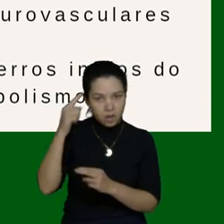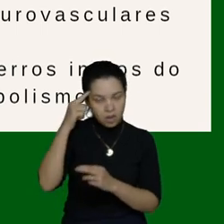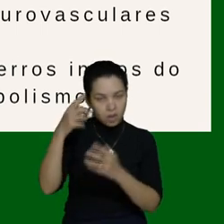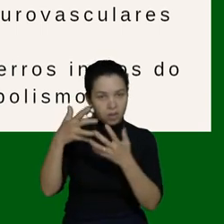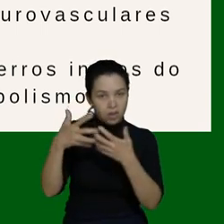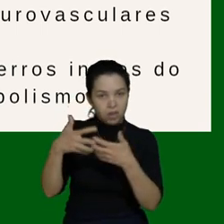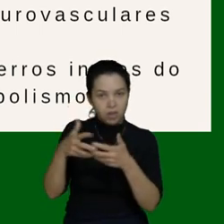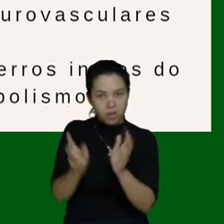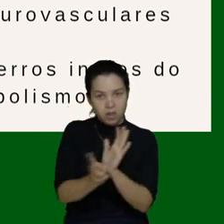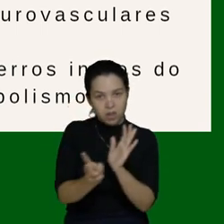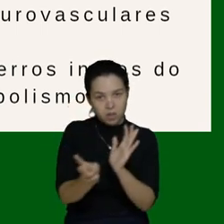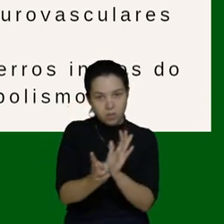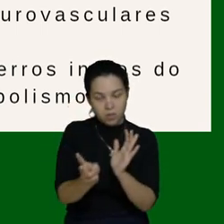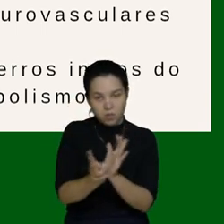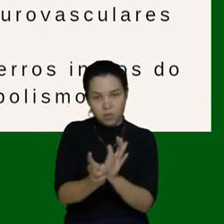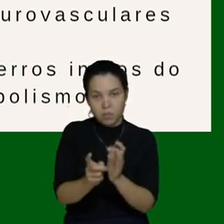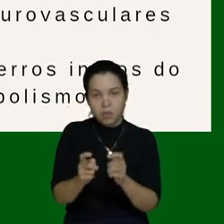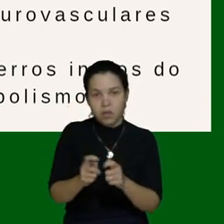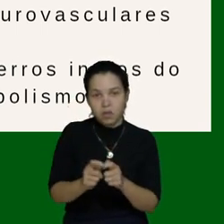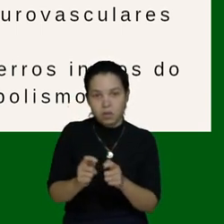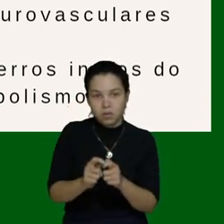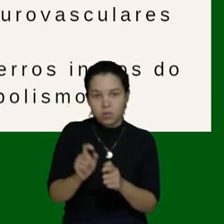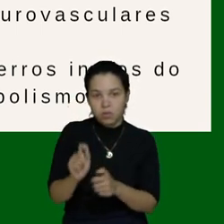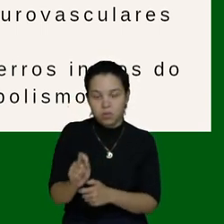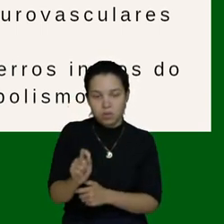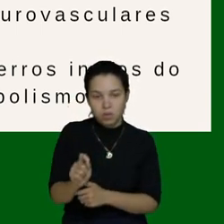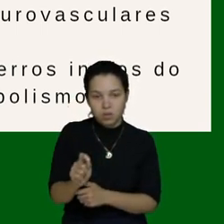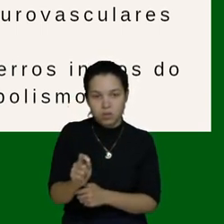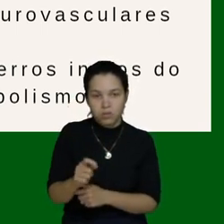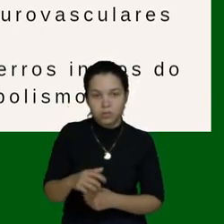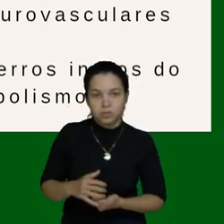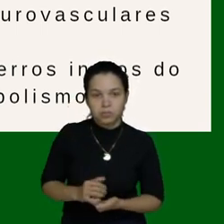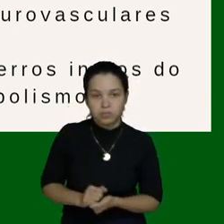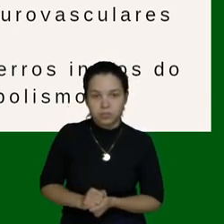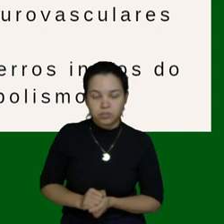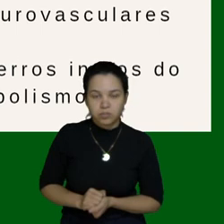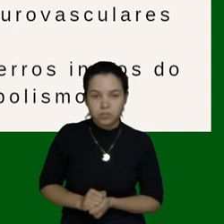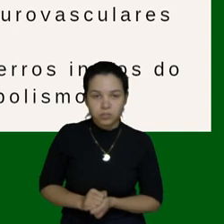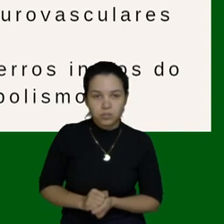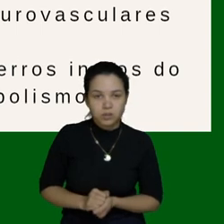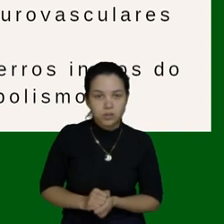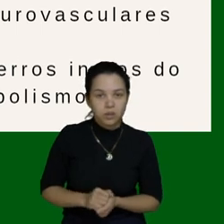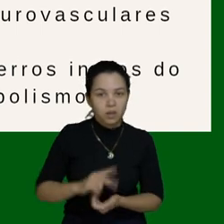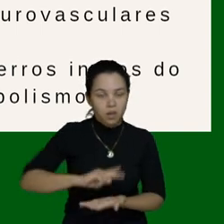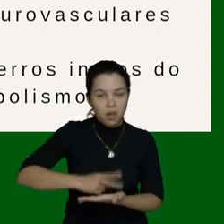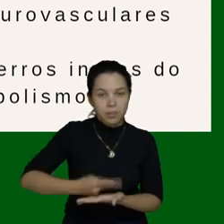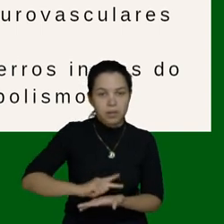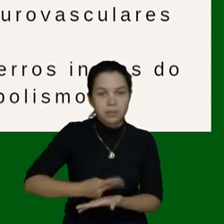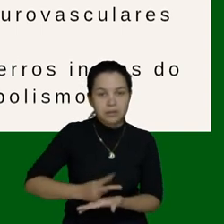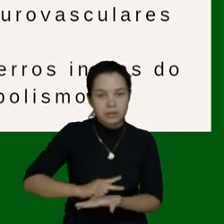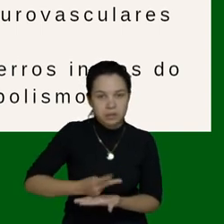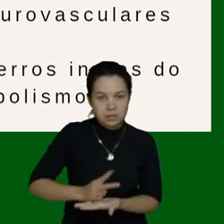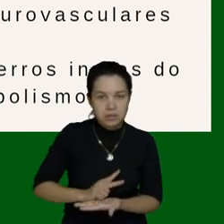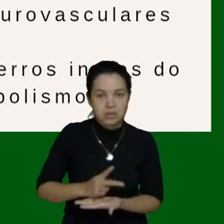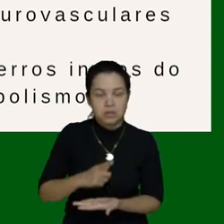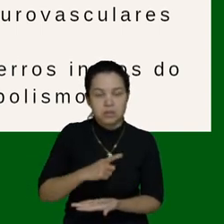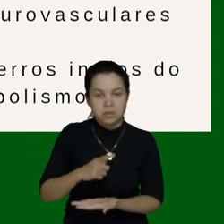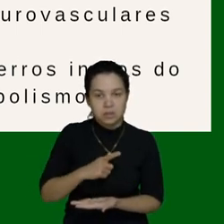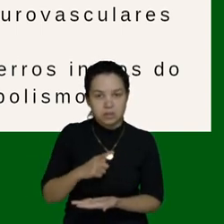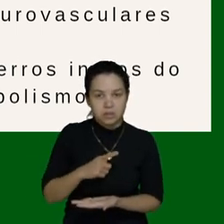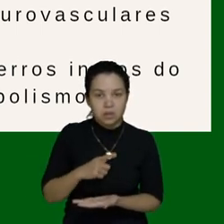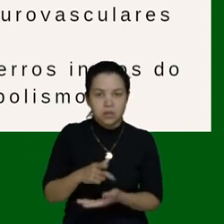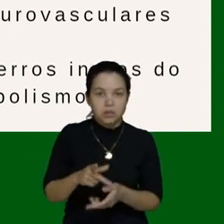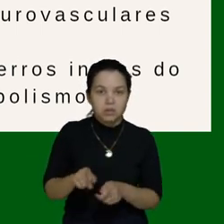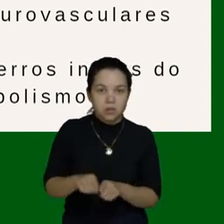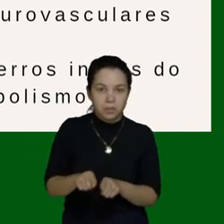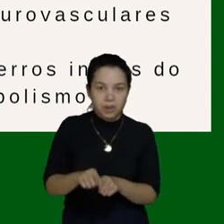seriam aqueles que a crise convulsiva epilepsia os casos de cefaleia que precisam